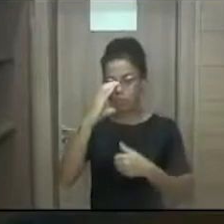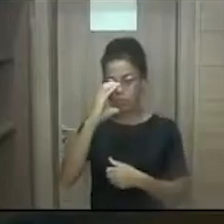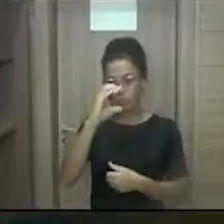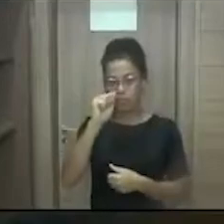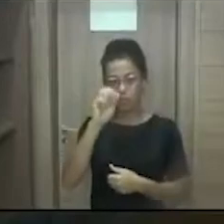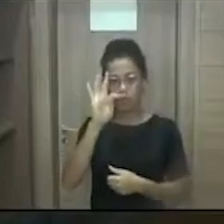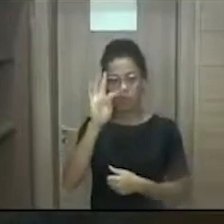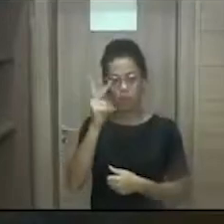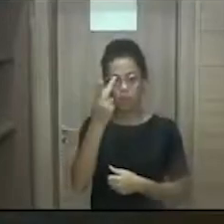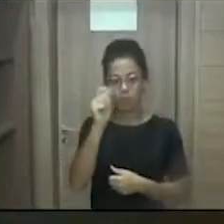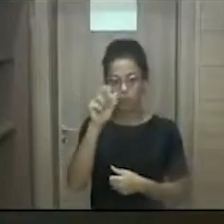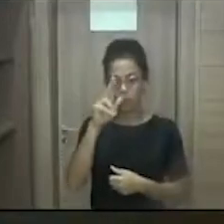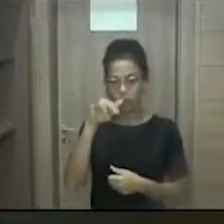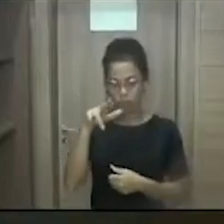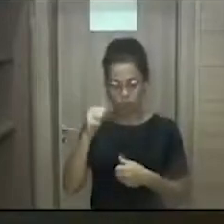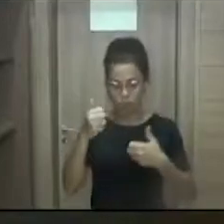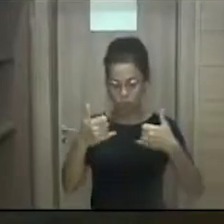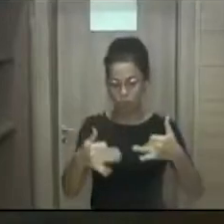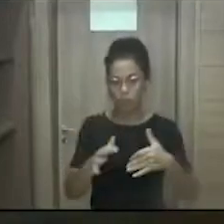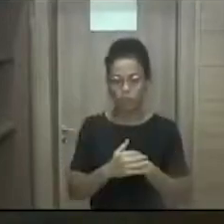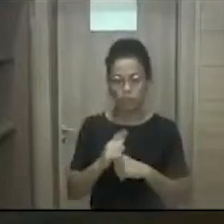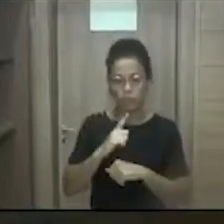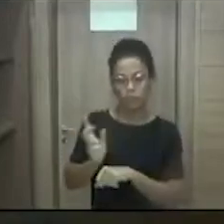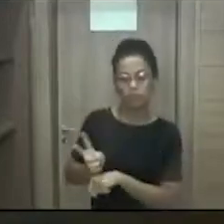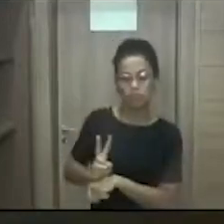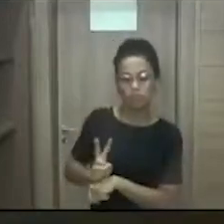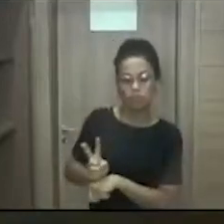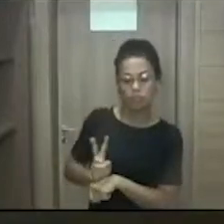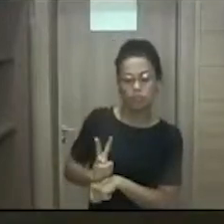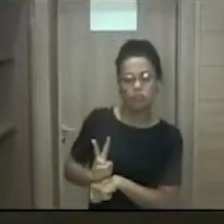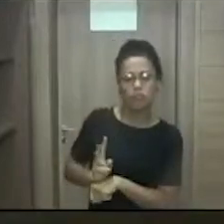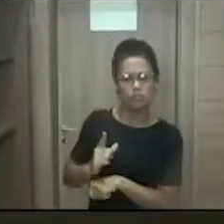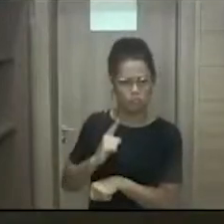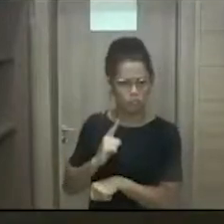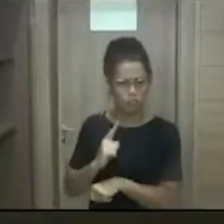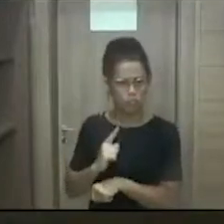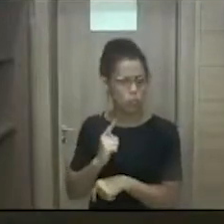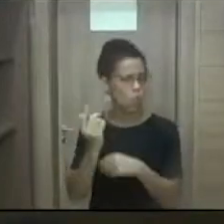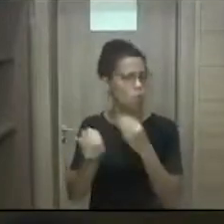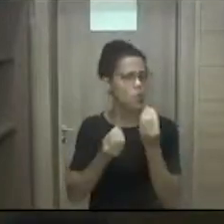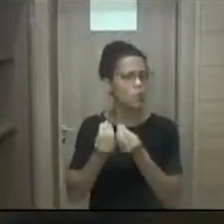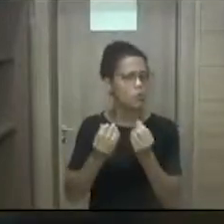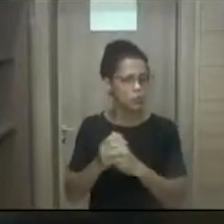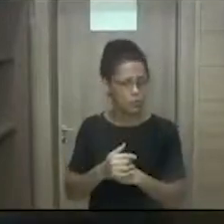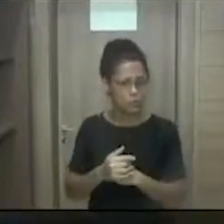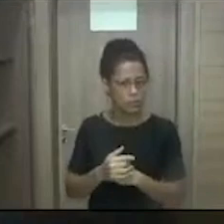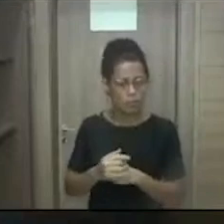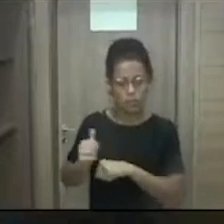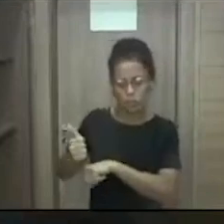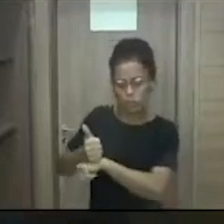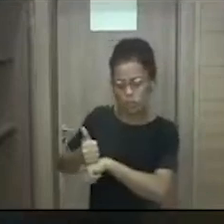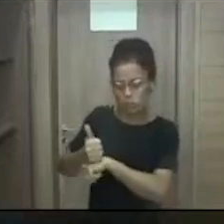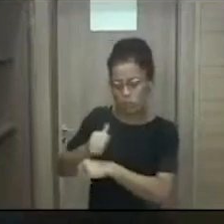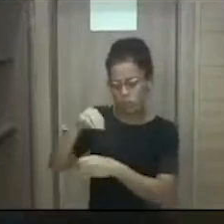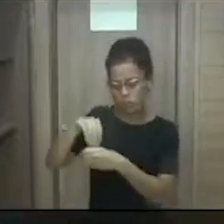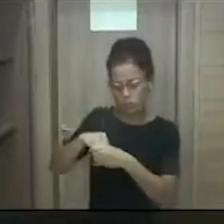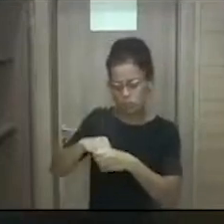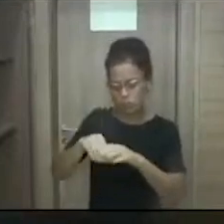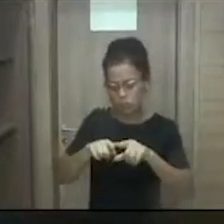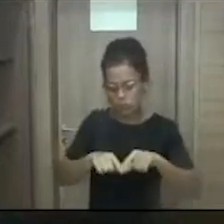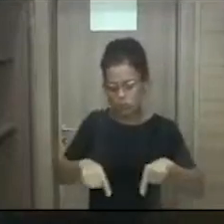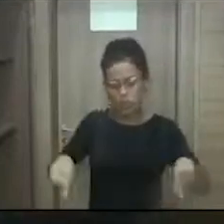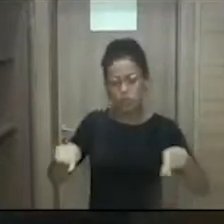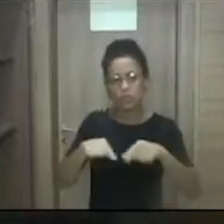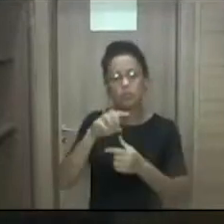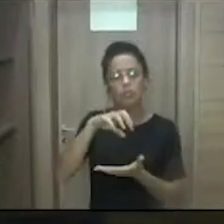né, sobre se tem esse monitoramento, como é feito, e a gente está falando desses profissionais que estão dentro do setor público, fazendo dentro do